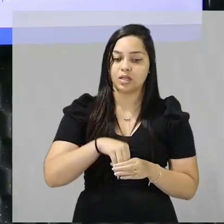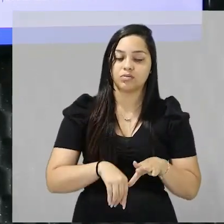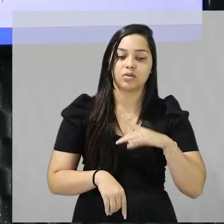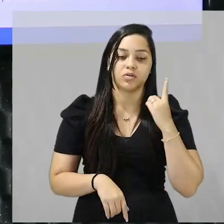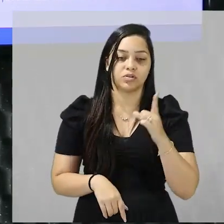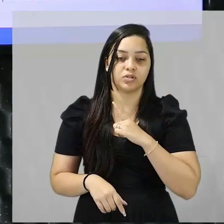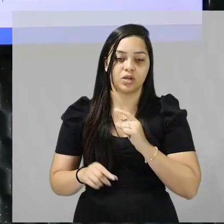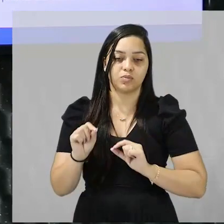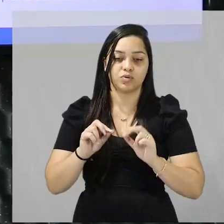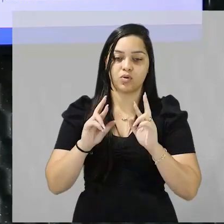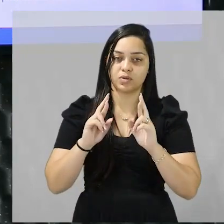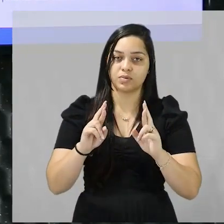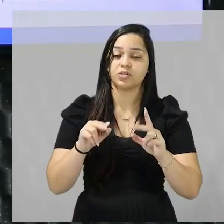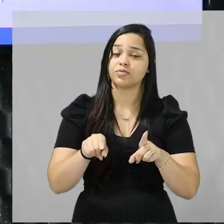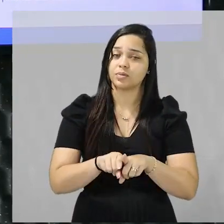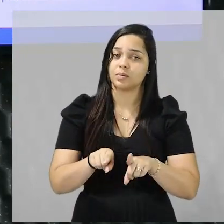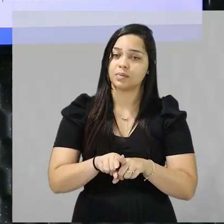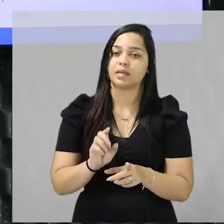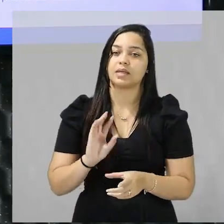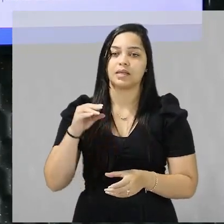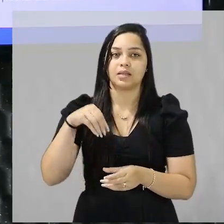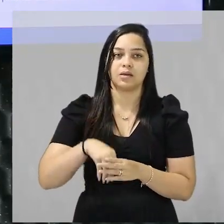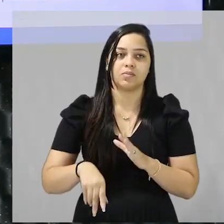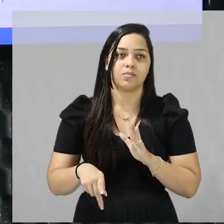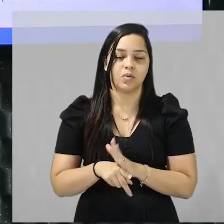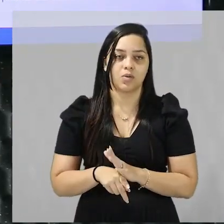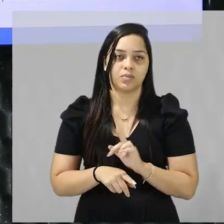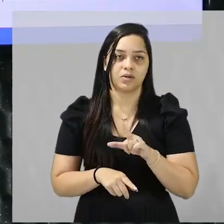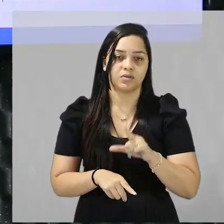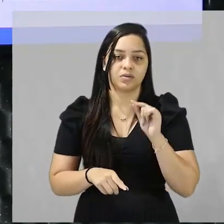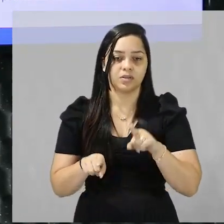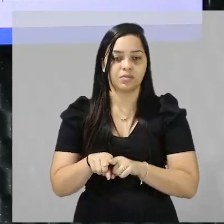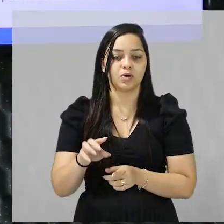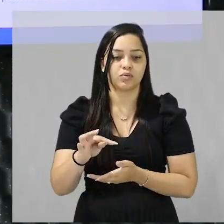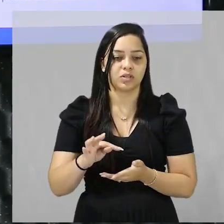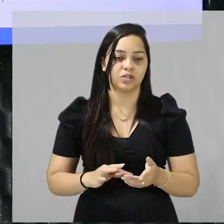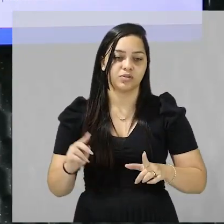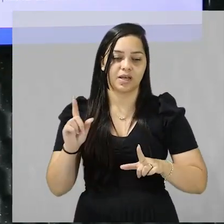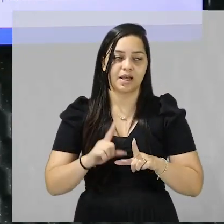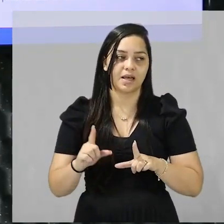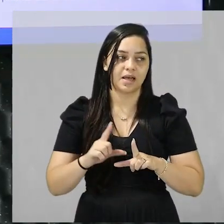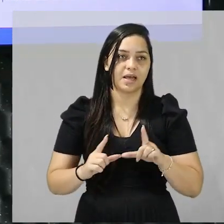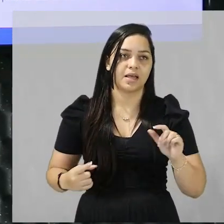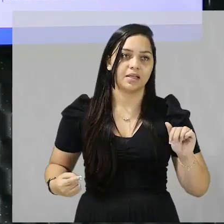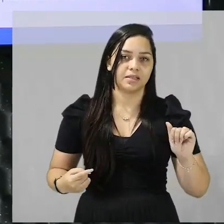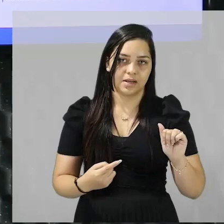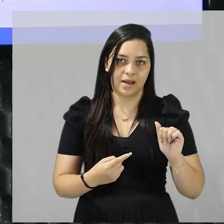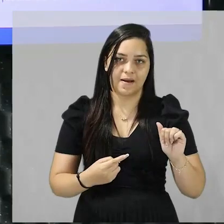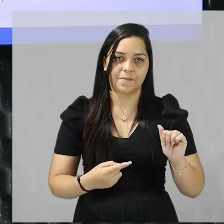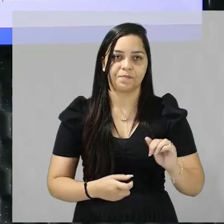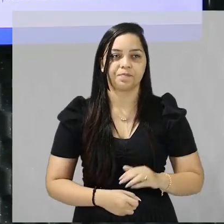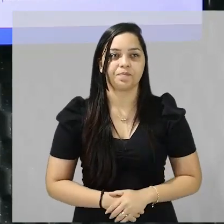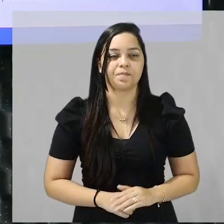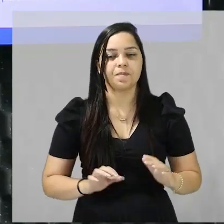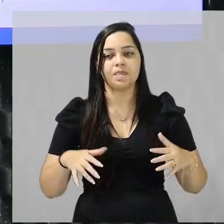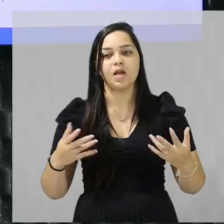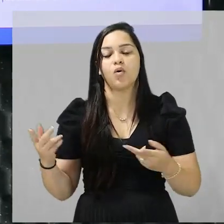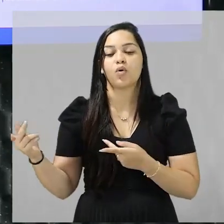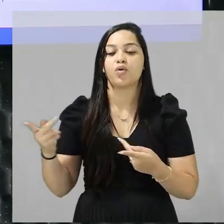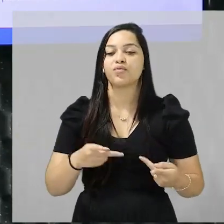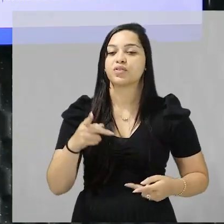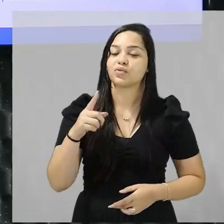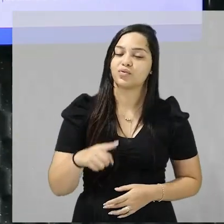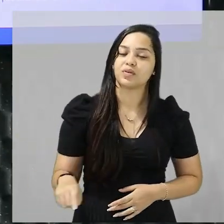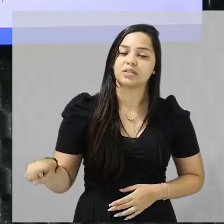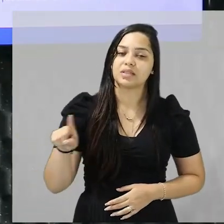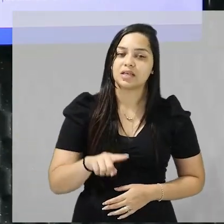temos como expectativa para o comando da questão e o texto seria a letra A. Então, eu convido